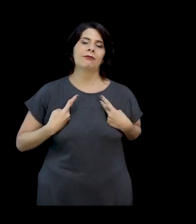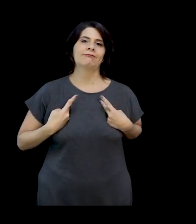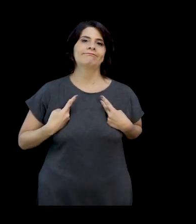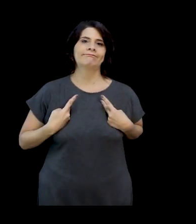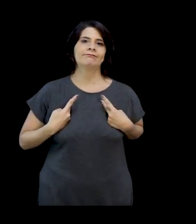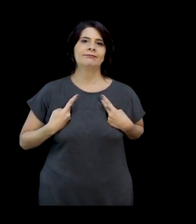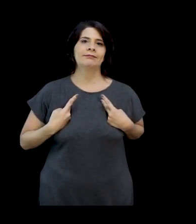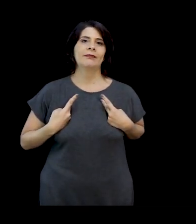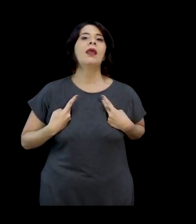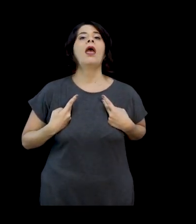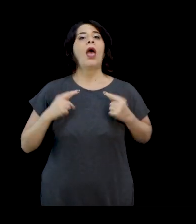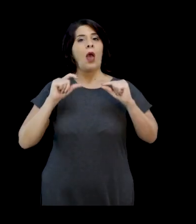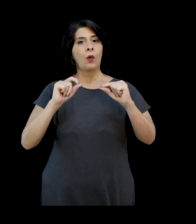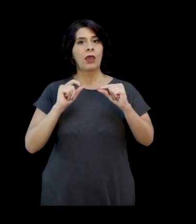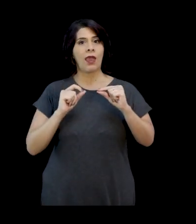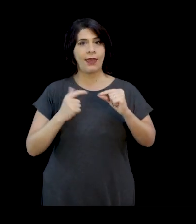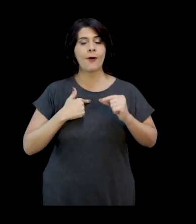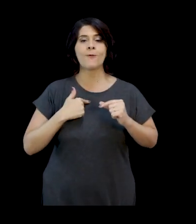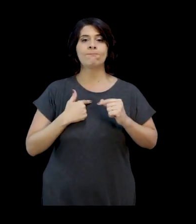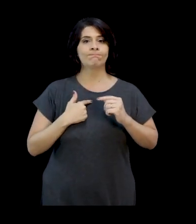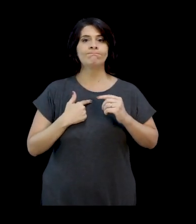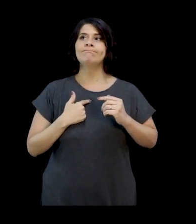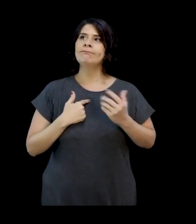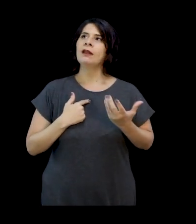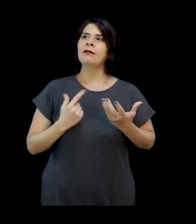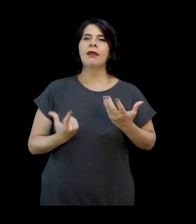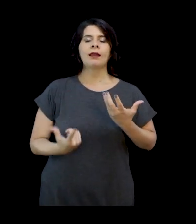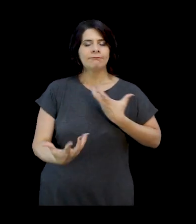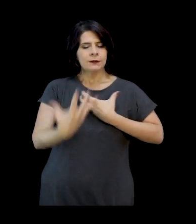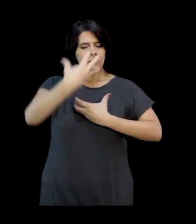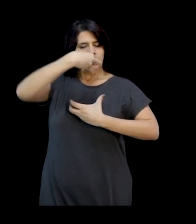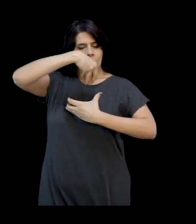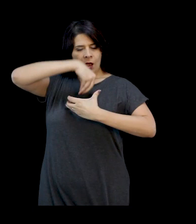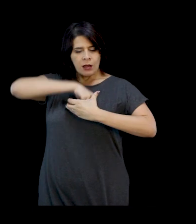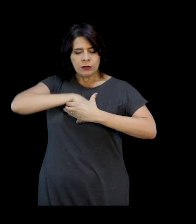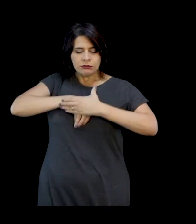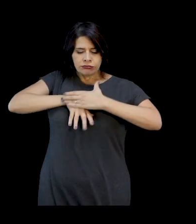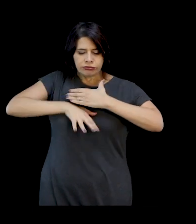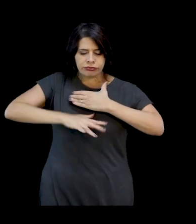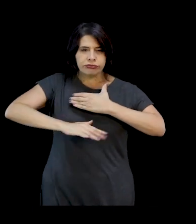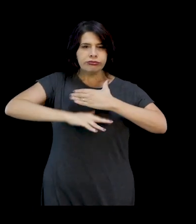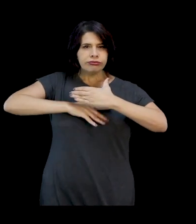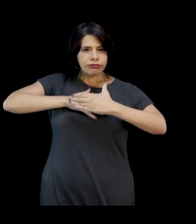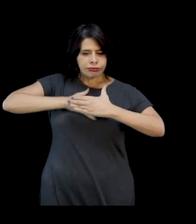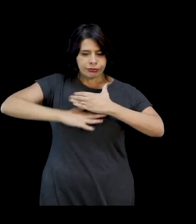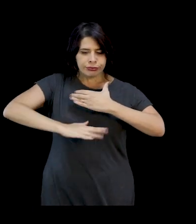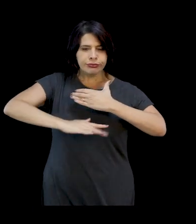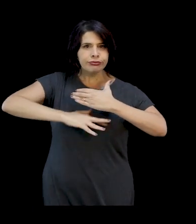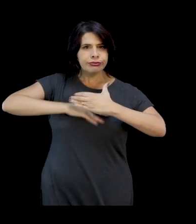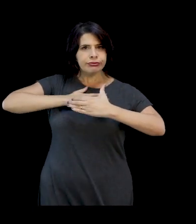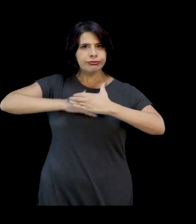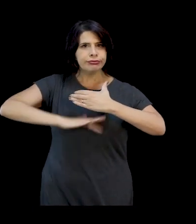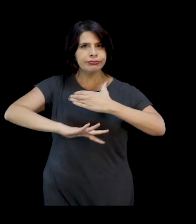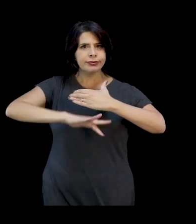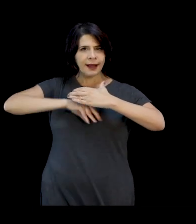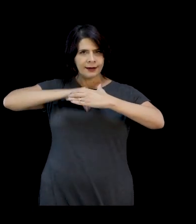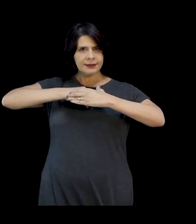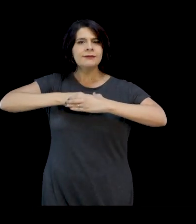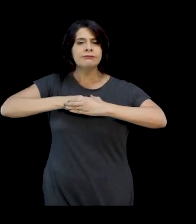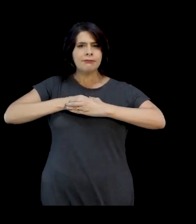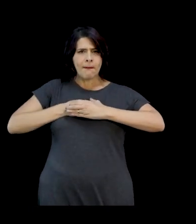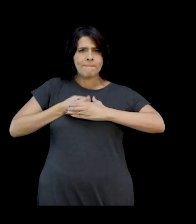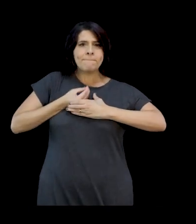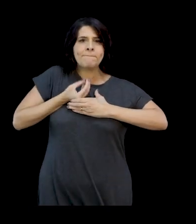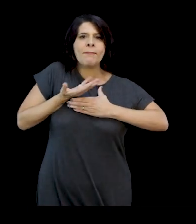exteriorização objetiva de uma espécie de fluxo interior, fluxo subjetivo que há em todos